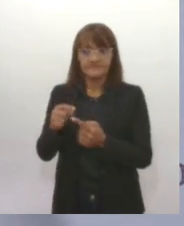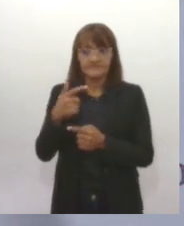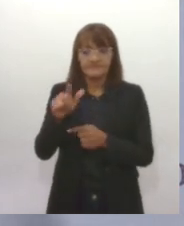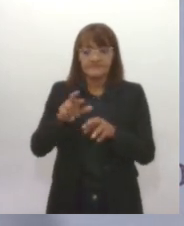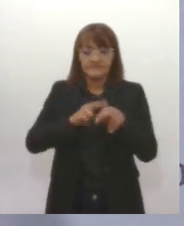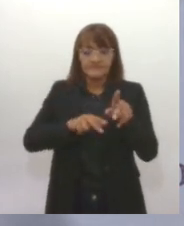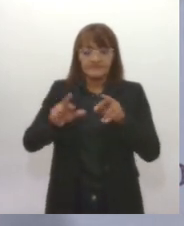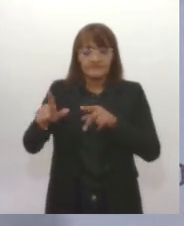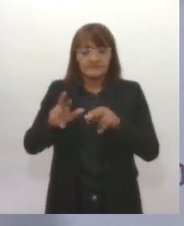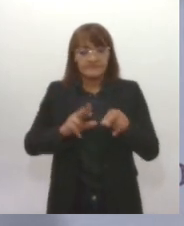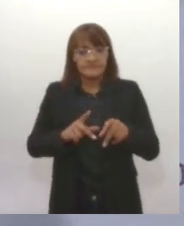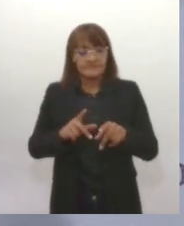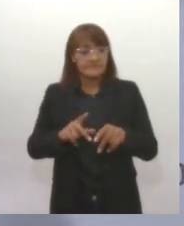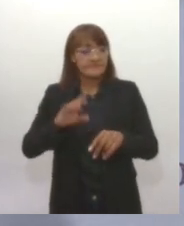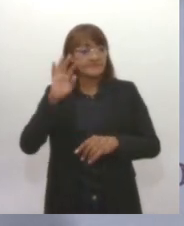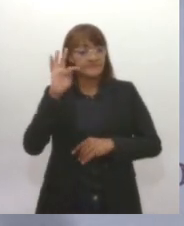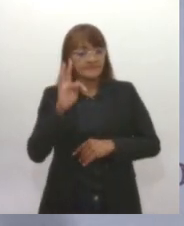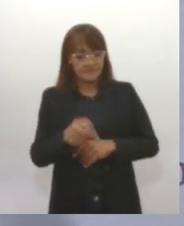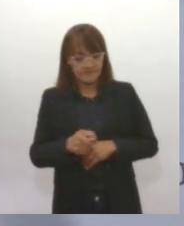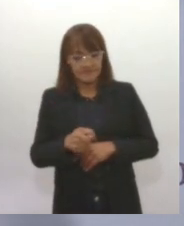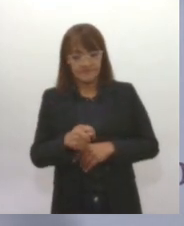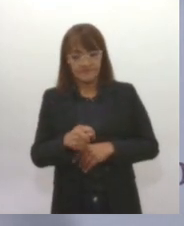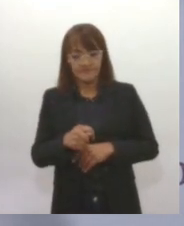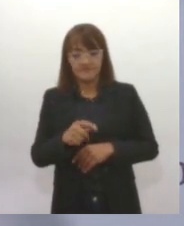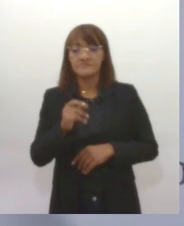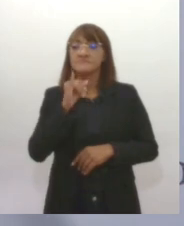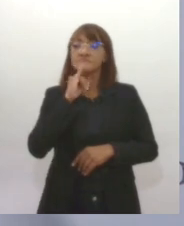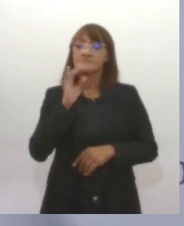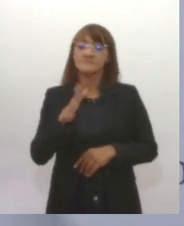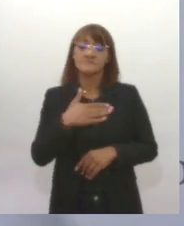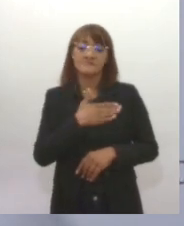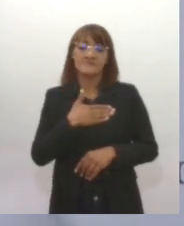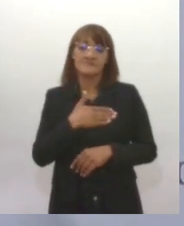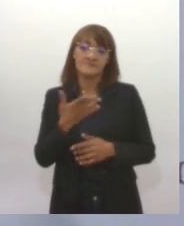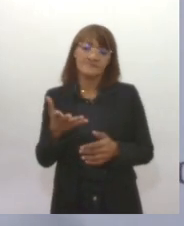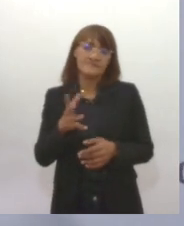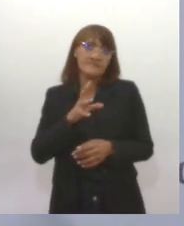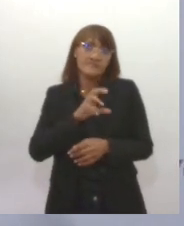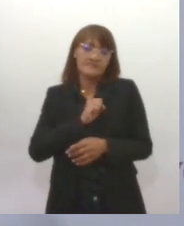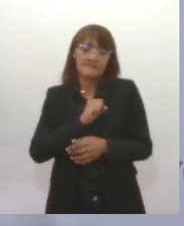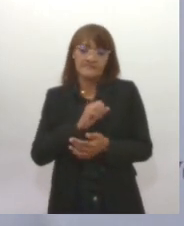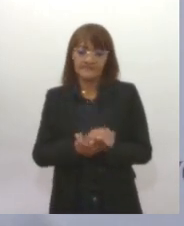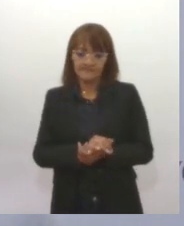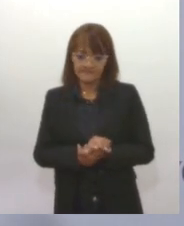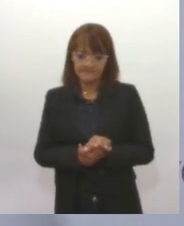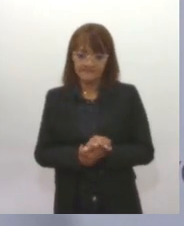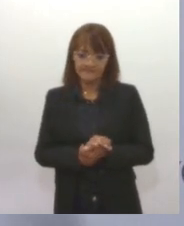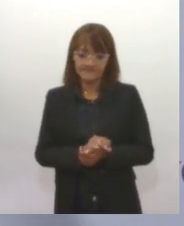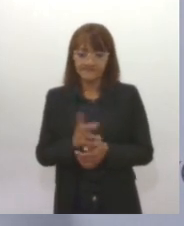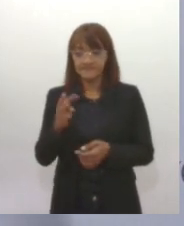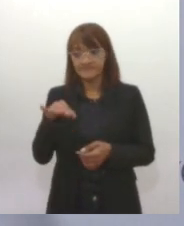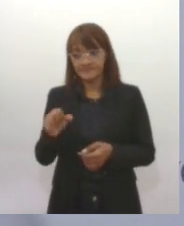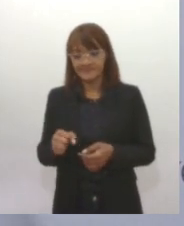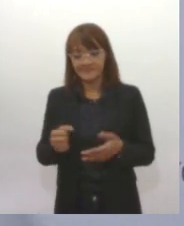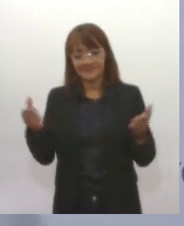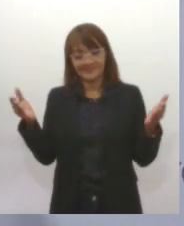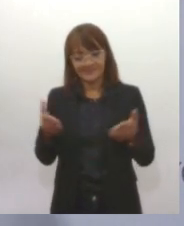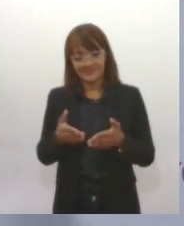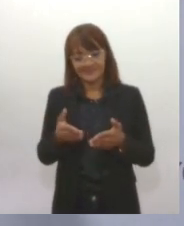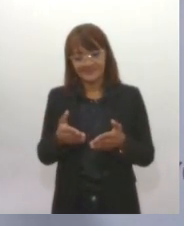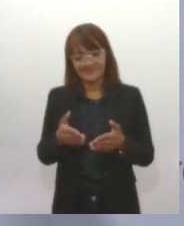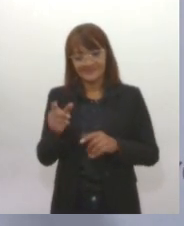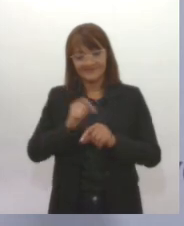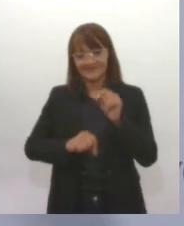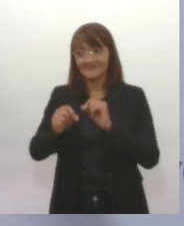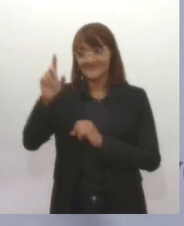Itabaiana gostavam, todos em Sergipe amavam José Queiroz da Costa. Cartola Moda Antiga, um diretor à moda antiga que descia